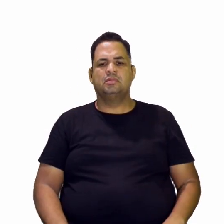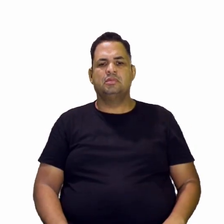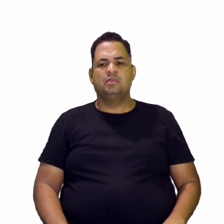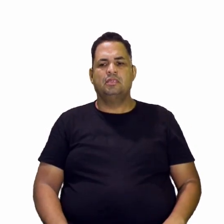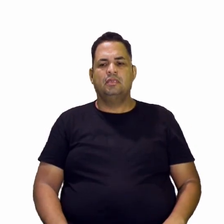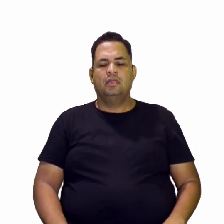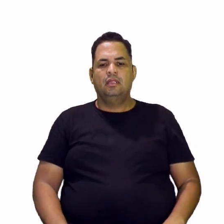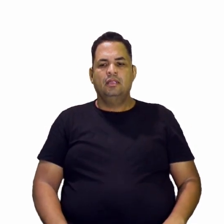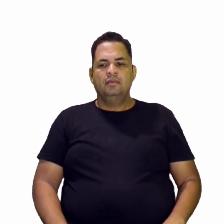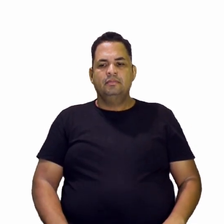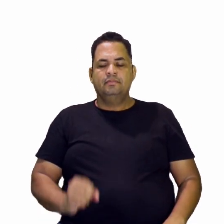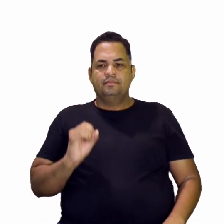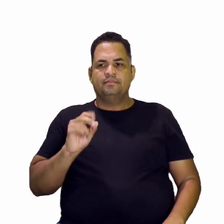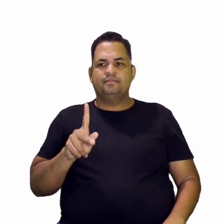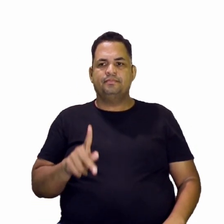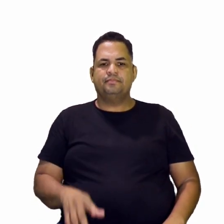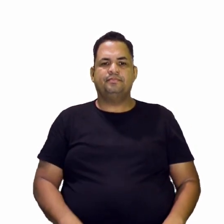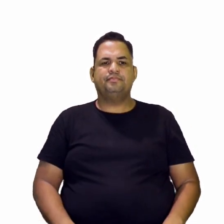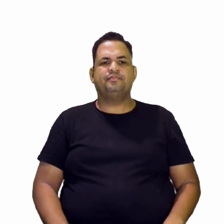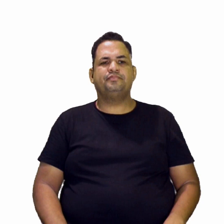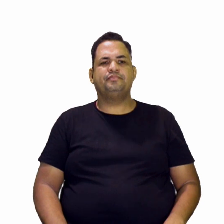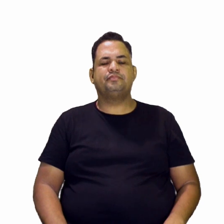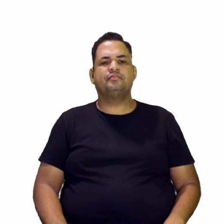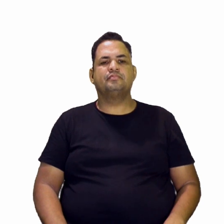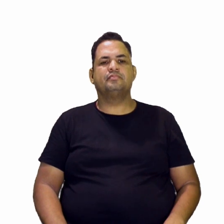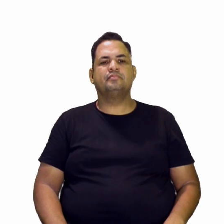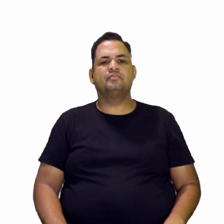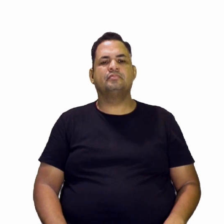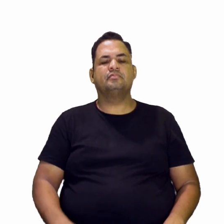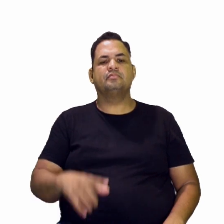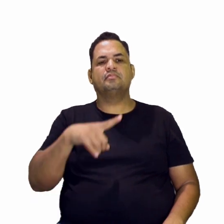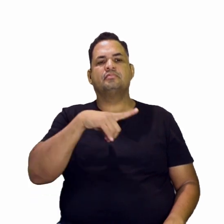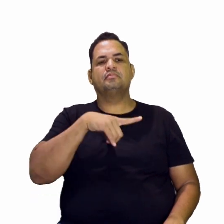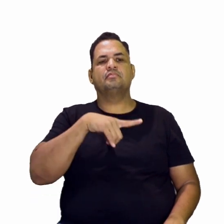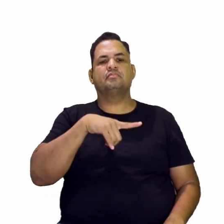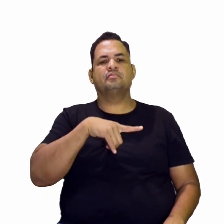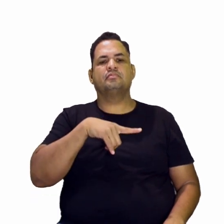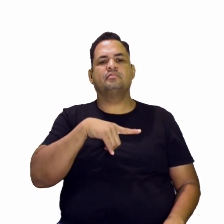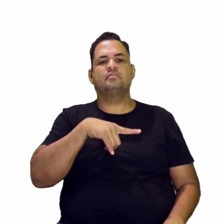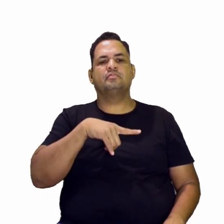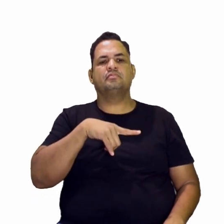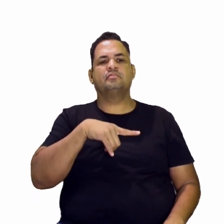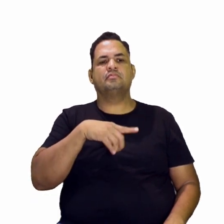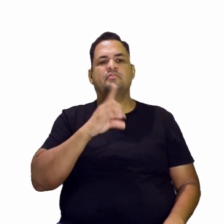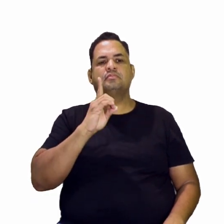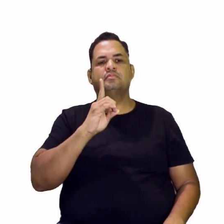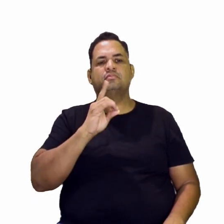tá? Ok? E aí, a gente também tem os